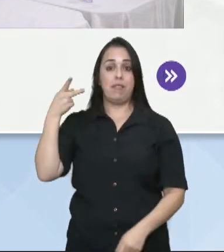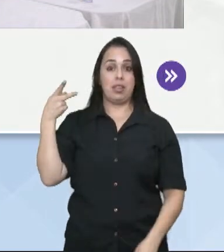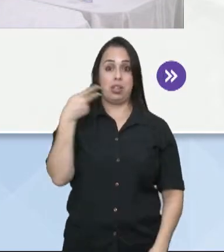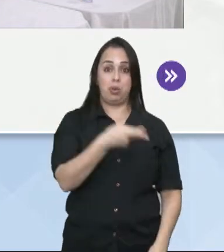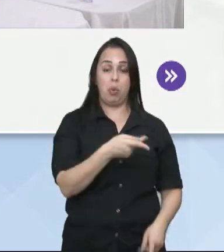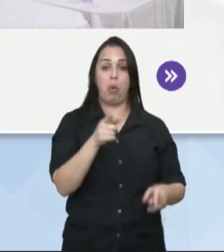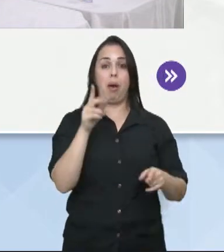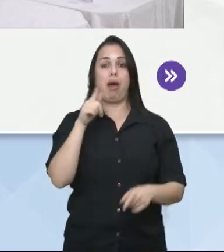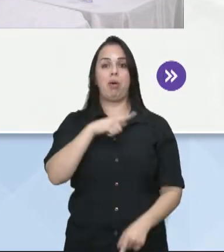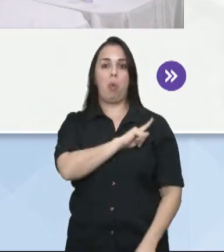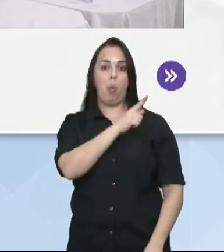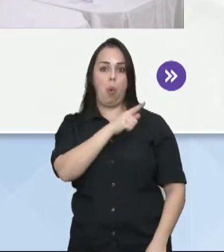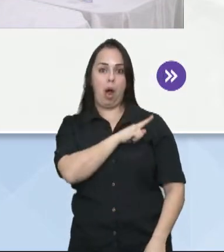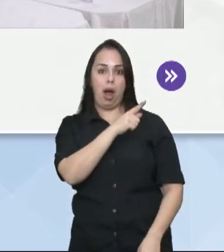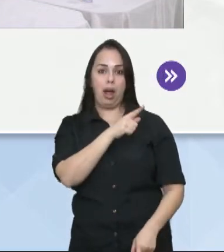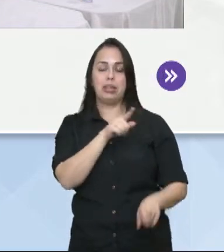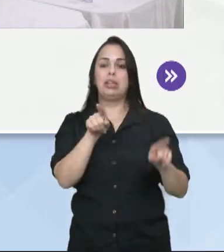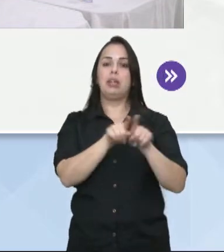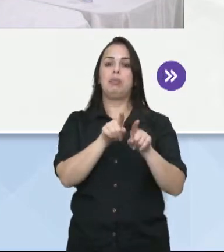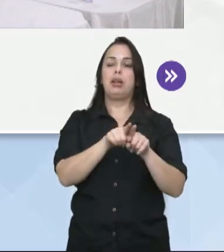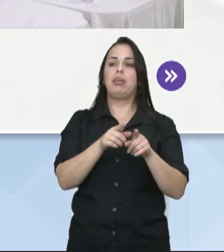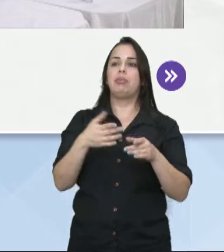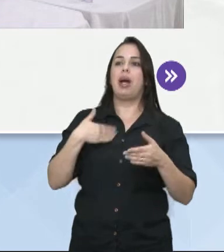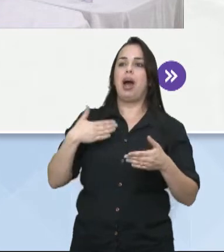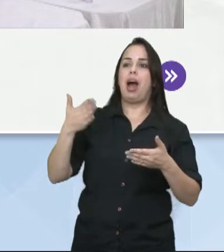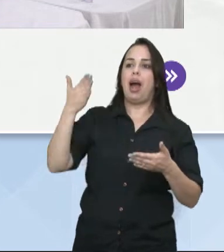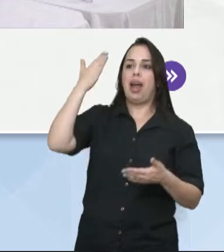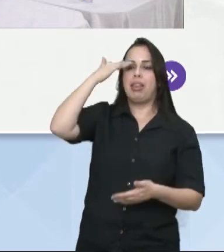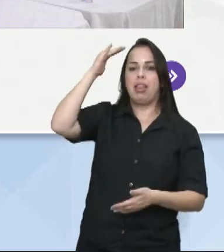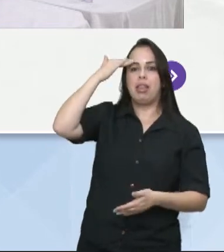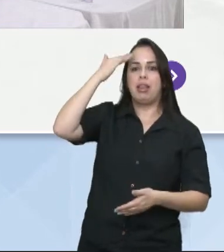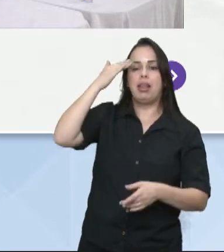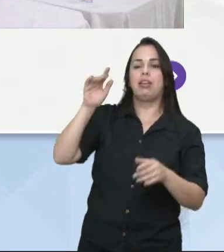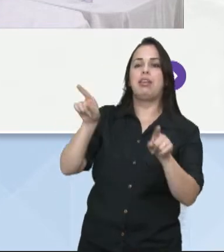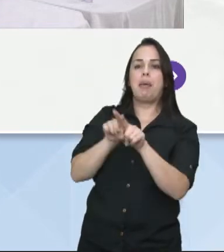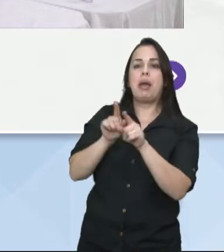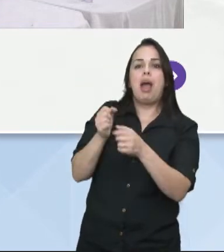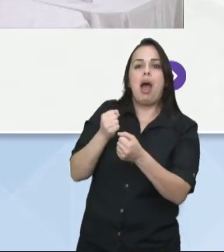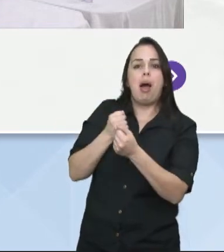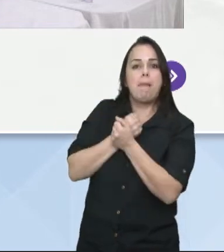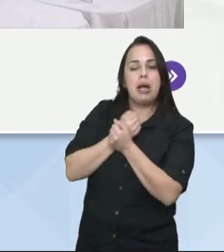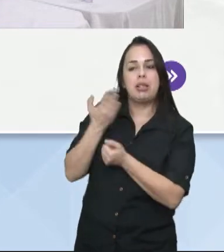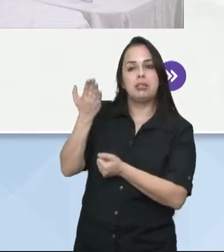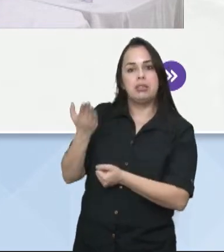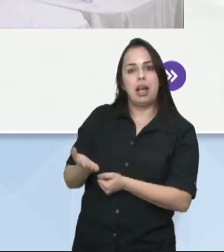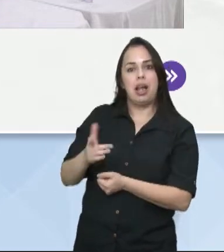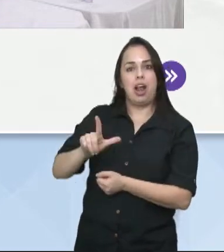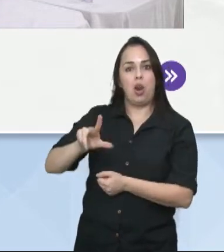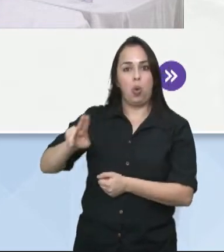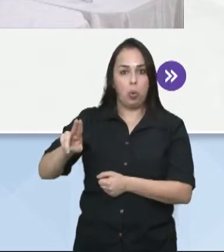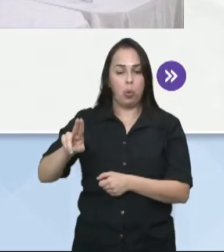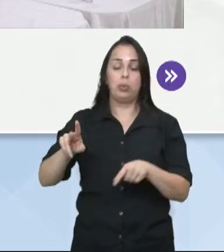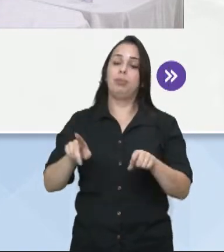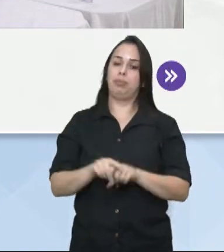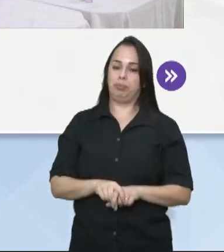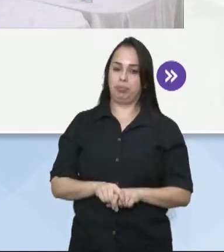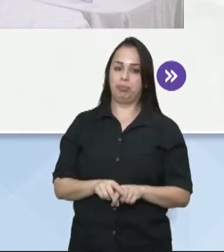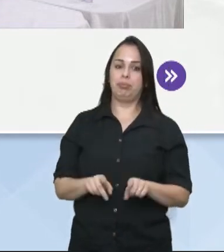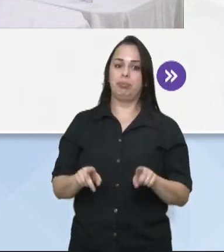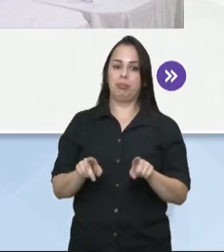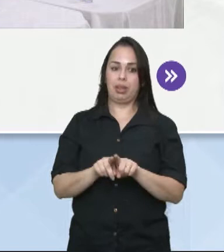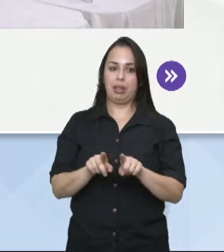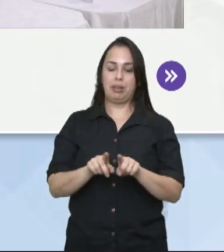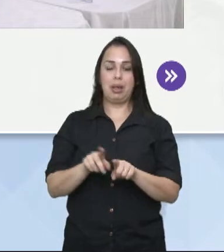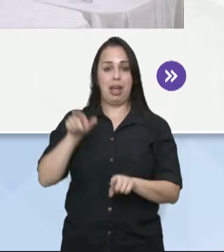Inguará para ouvir e para abraçar a sua querida Lu. Então, ela, inclusive, na